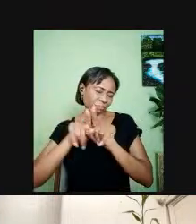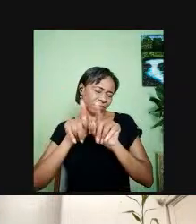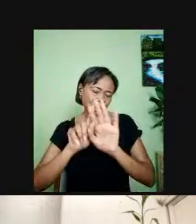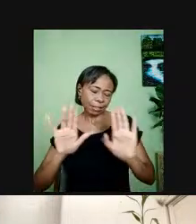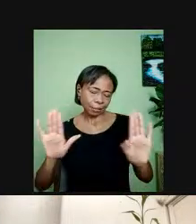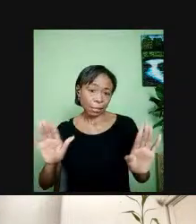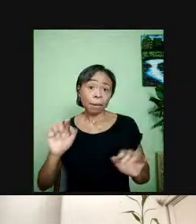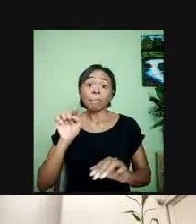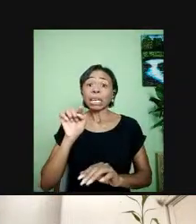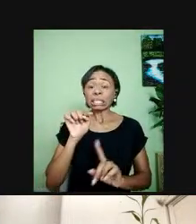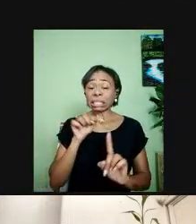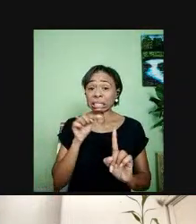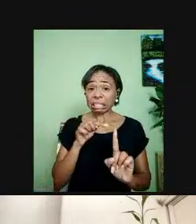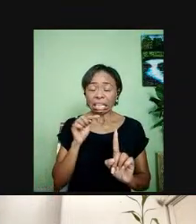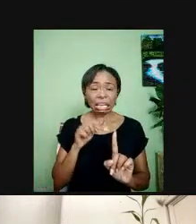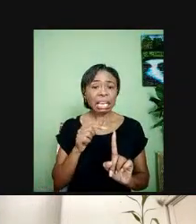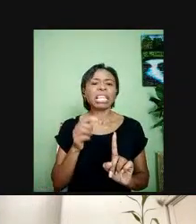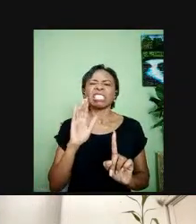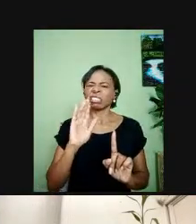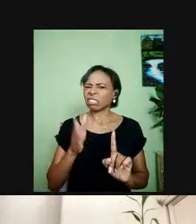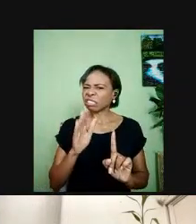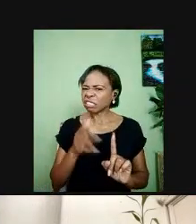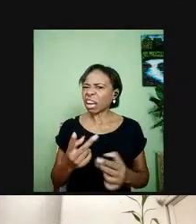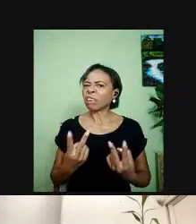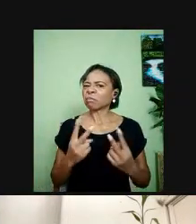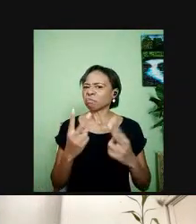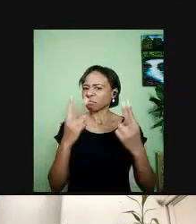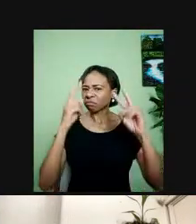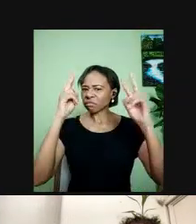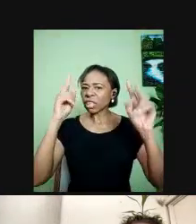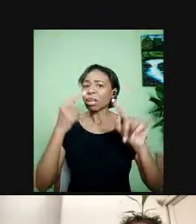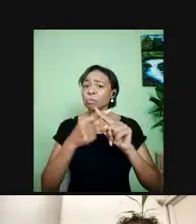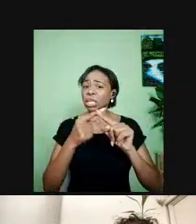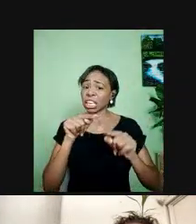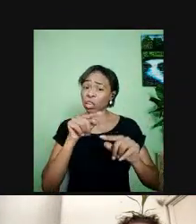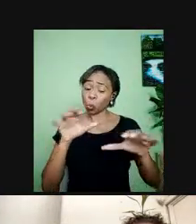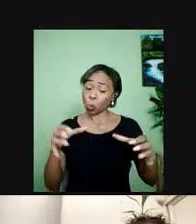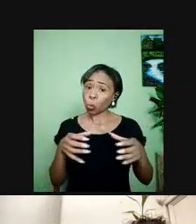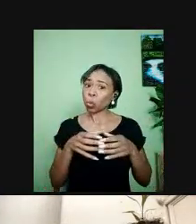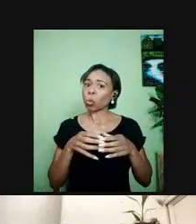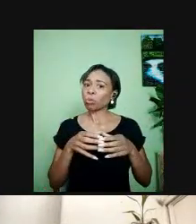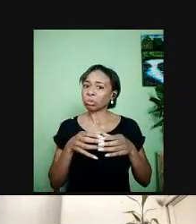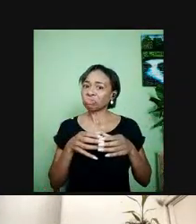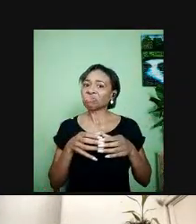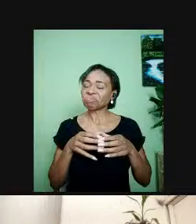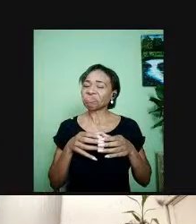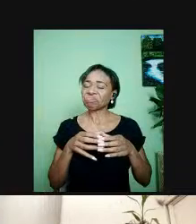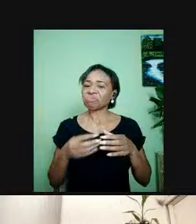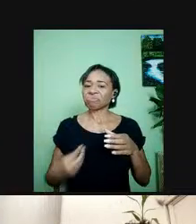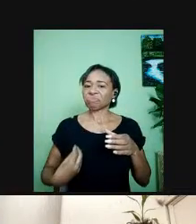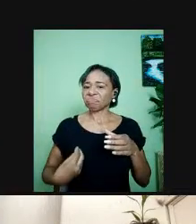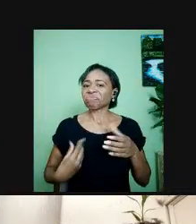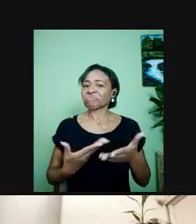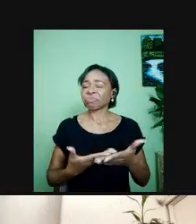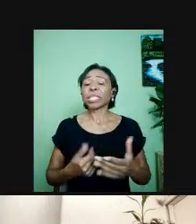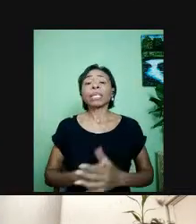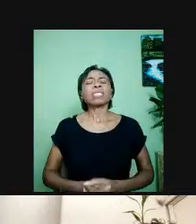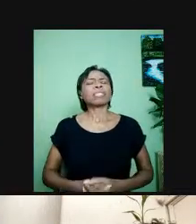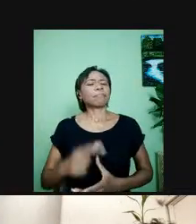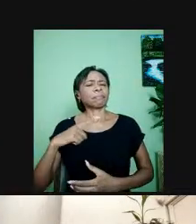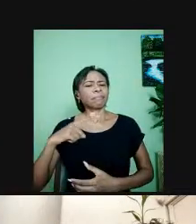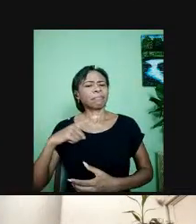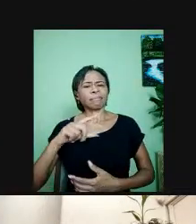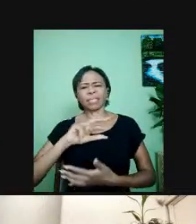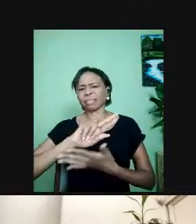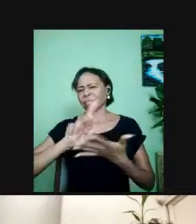um vencedor, né? De ter chegado nesse grupo de 120. Então, assim, a gente tem experiências em inovação e